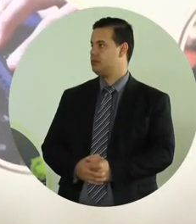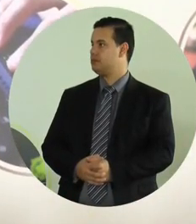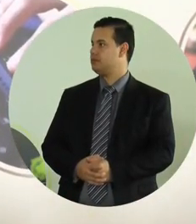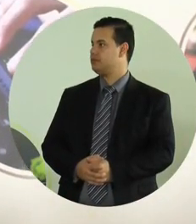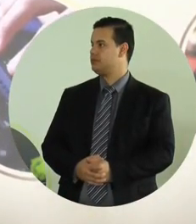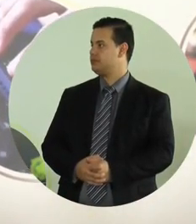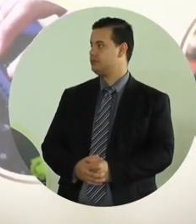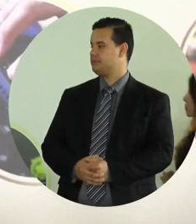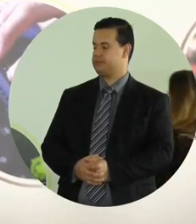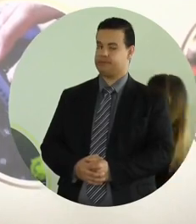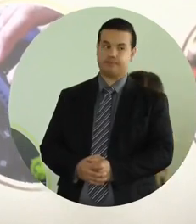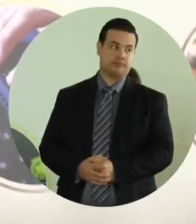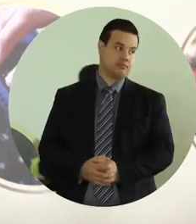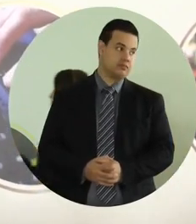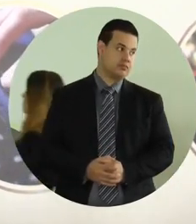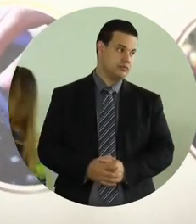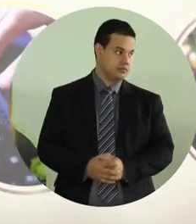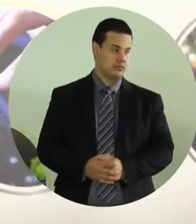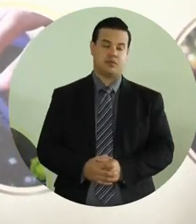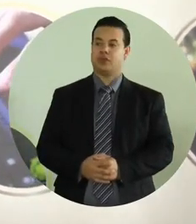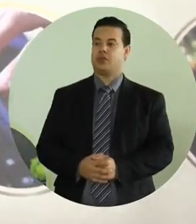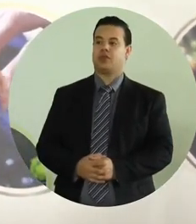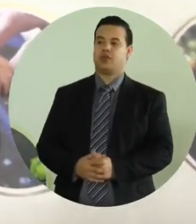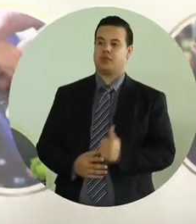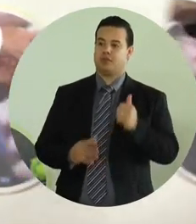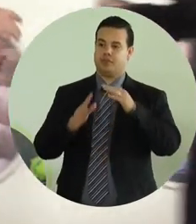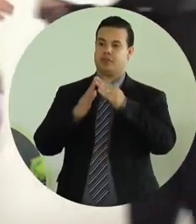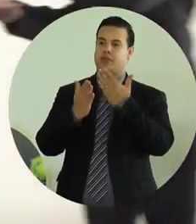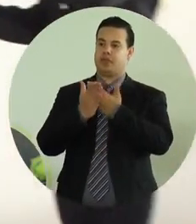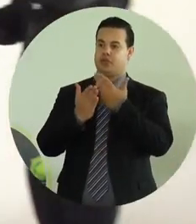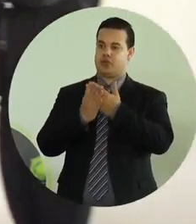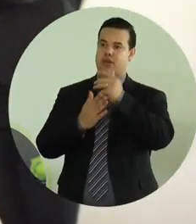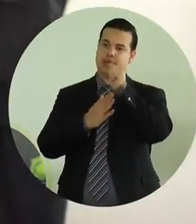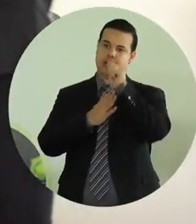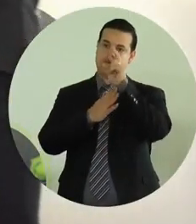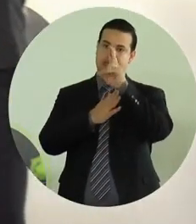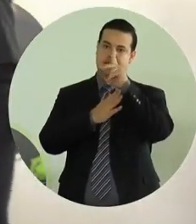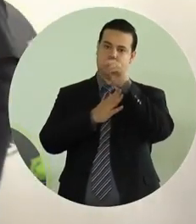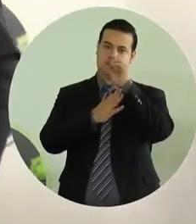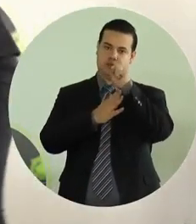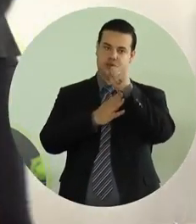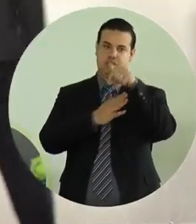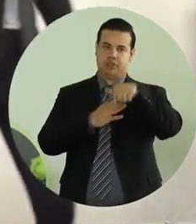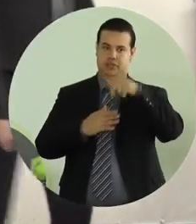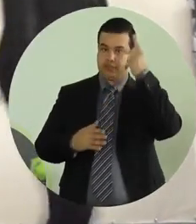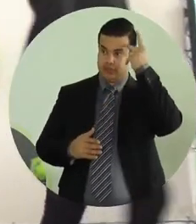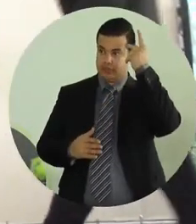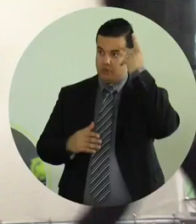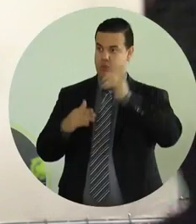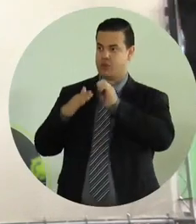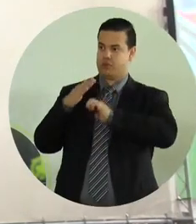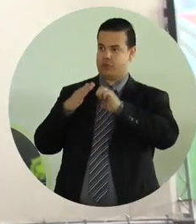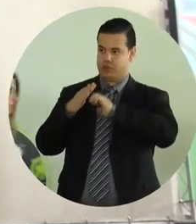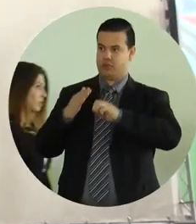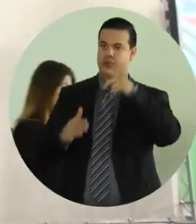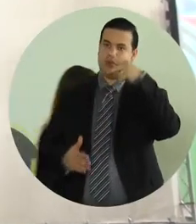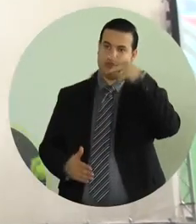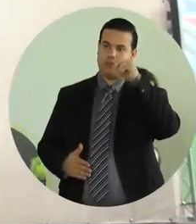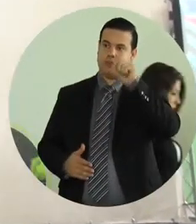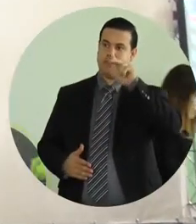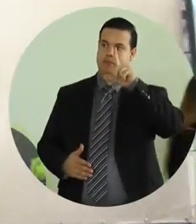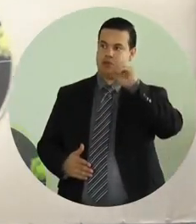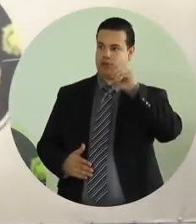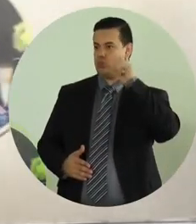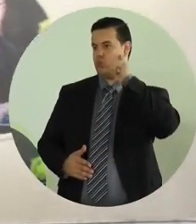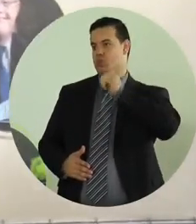Depois de concluir o curso de chaveiro pela Escola Argos, em São Paulo, o empreendedor Paulo Martins, que tem deficiência